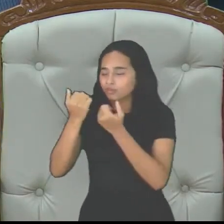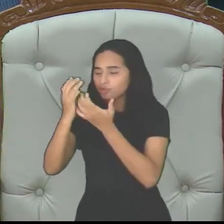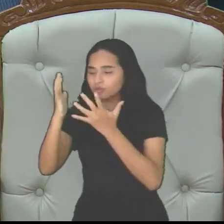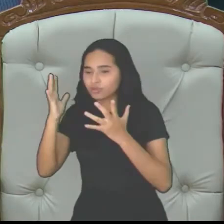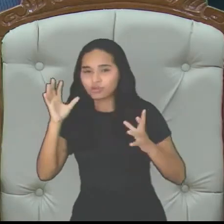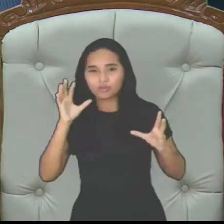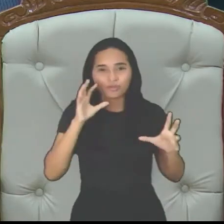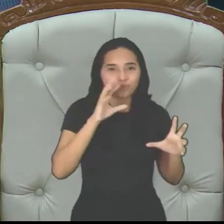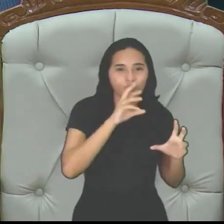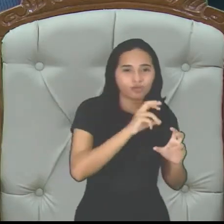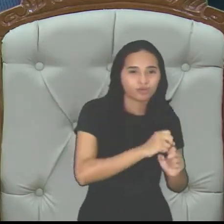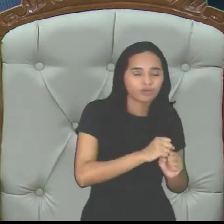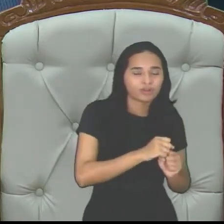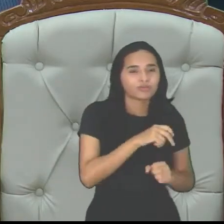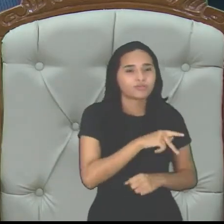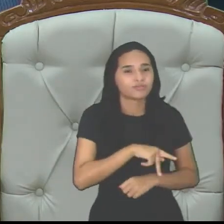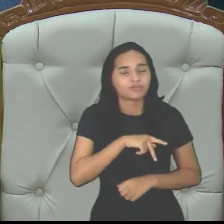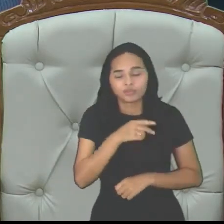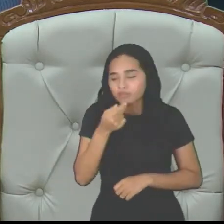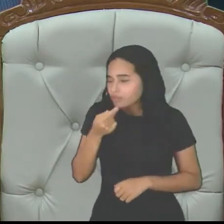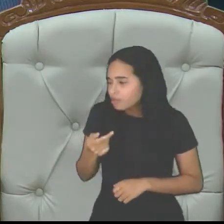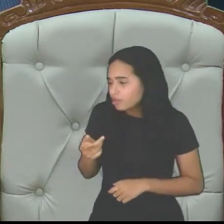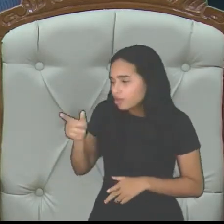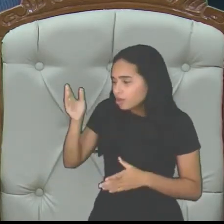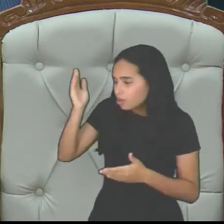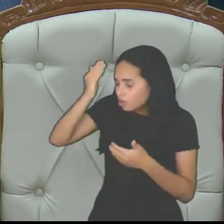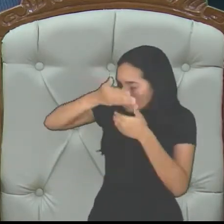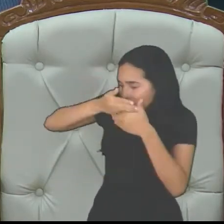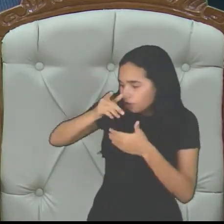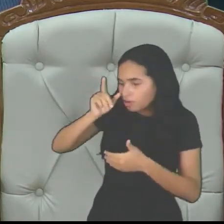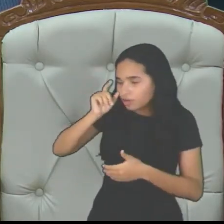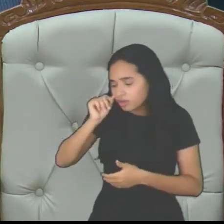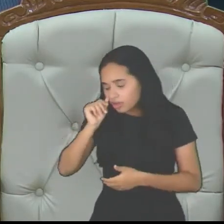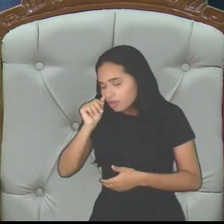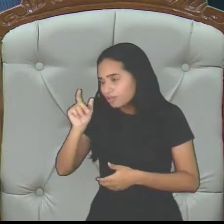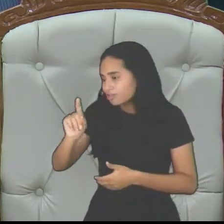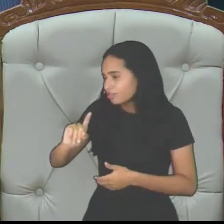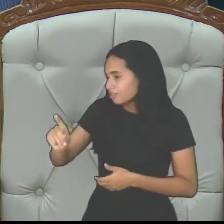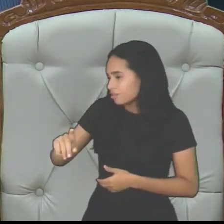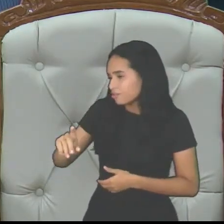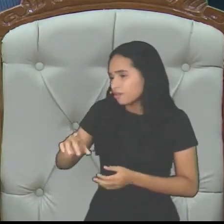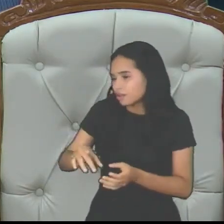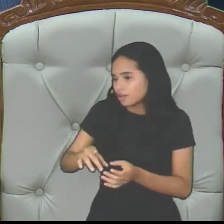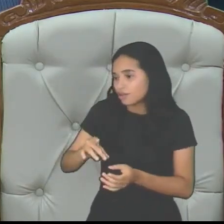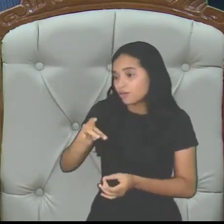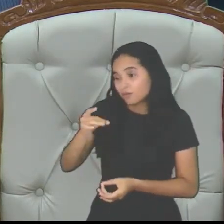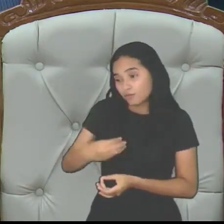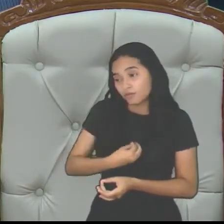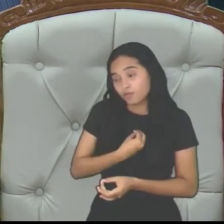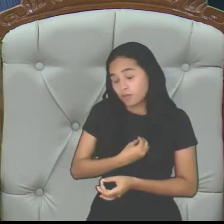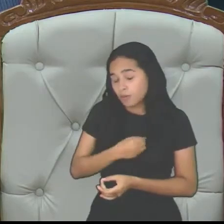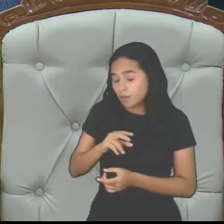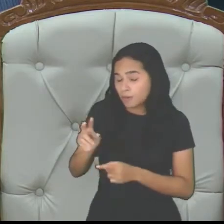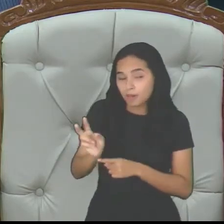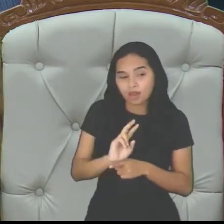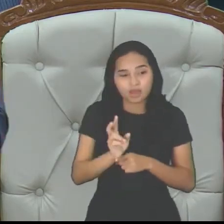Aí Paulo diz, não durma na vida espiritual, acordado e